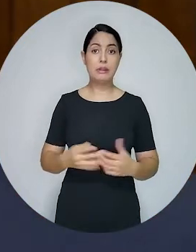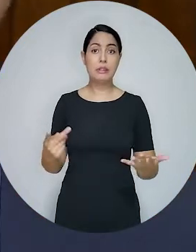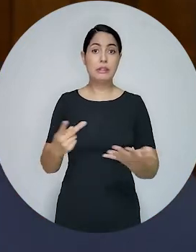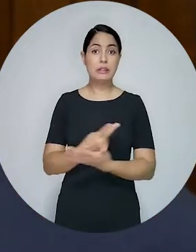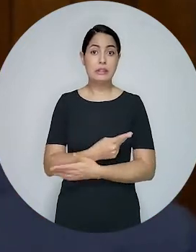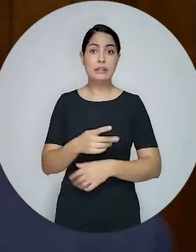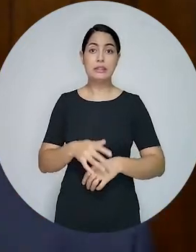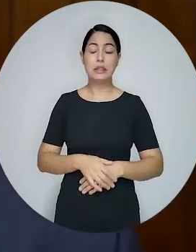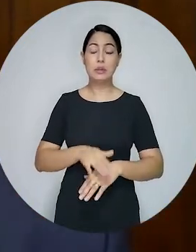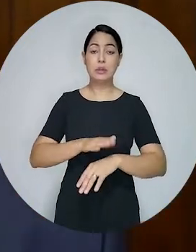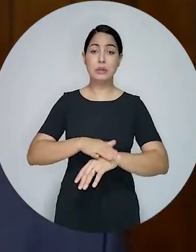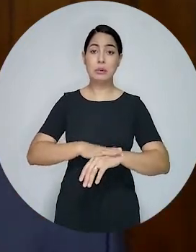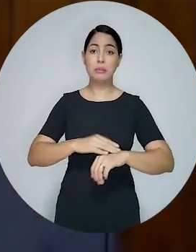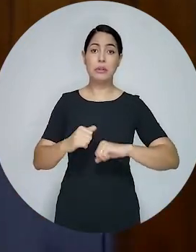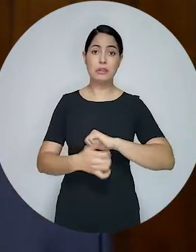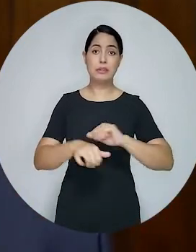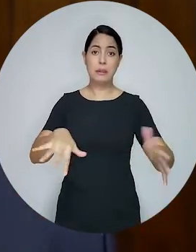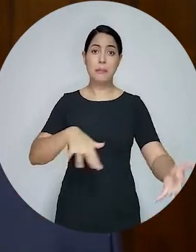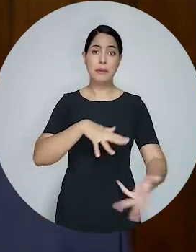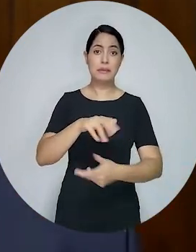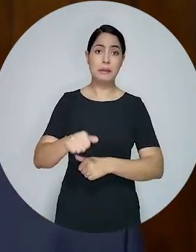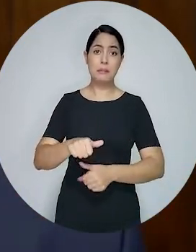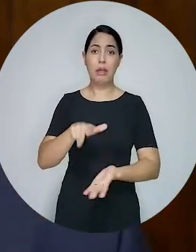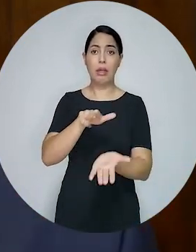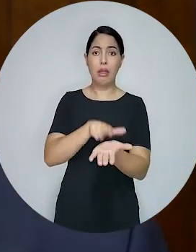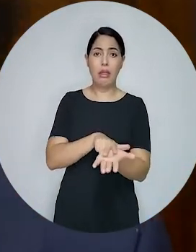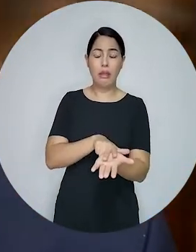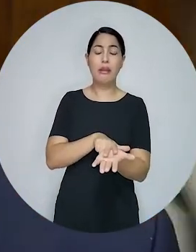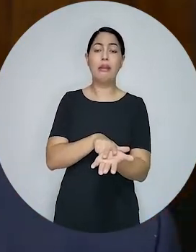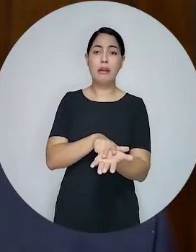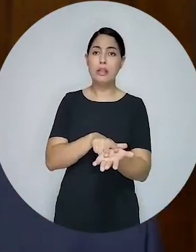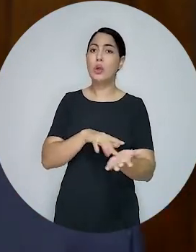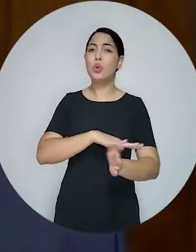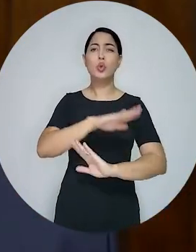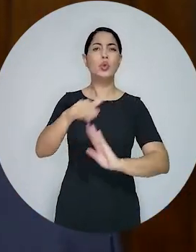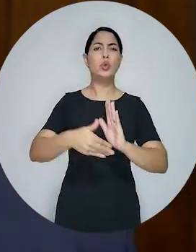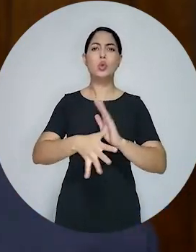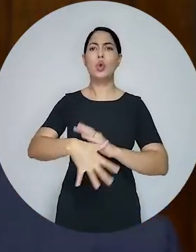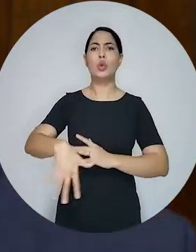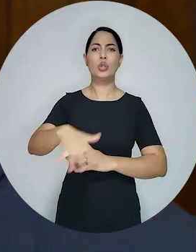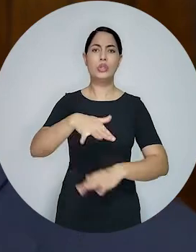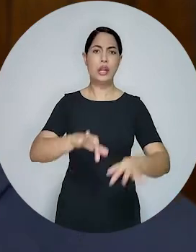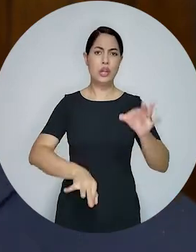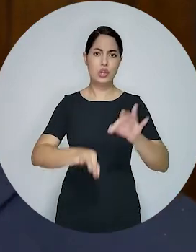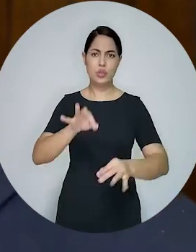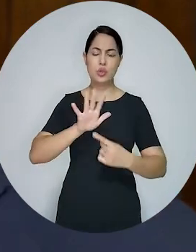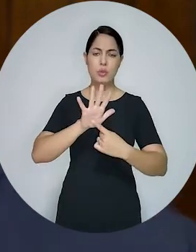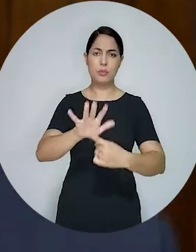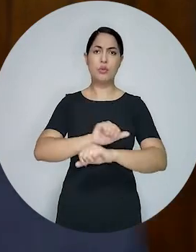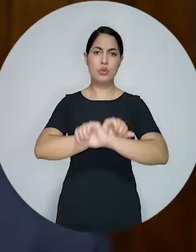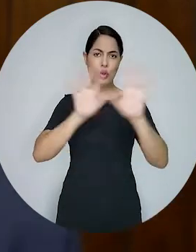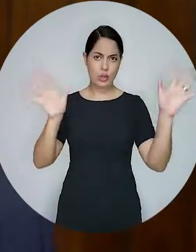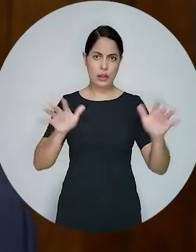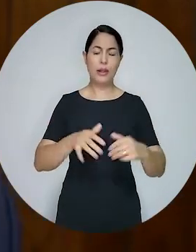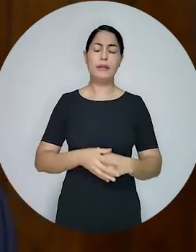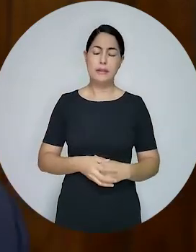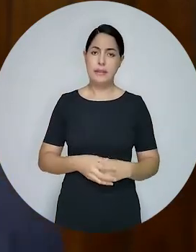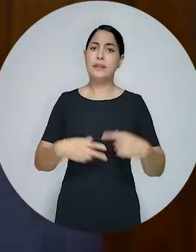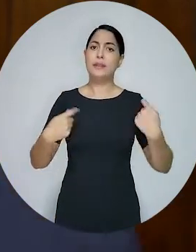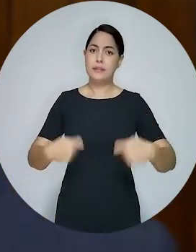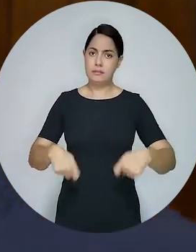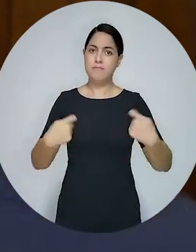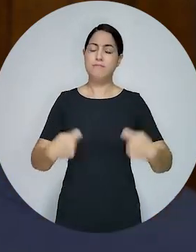que um colega teve de participar da cama de um hospital durante a pandemia Covid, que acabou sensibilizando toda a comunidade jurídica e